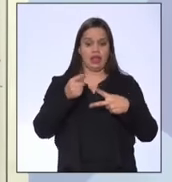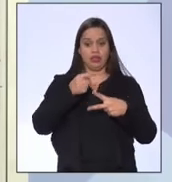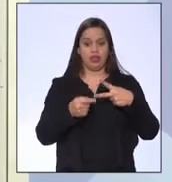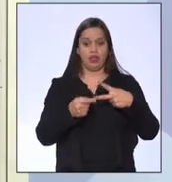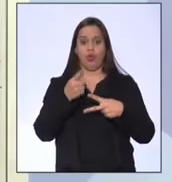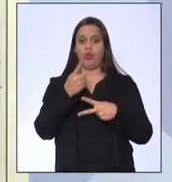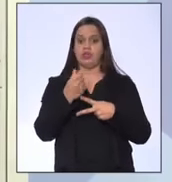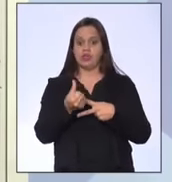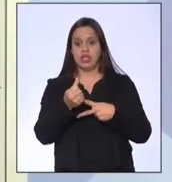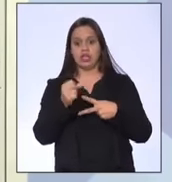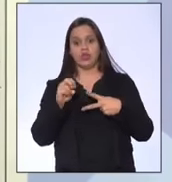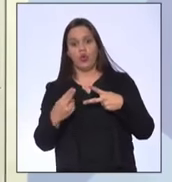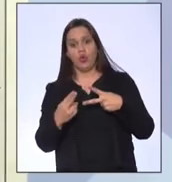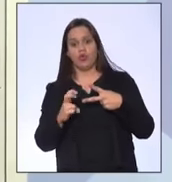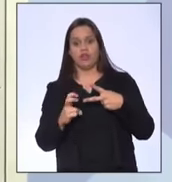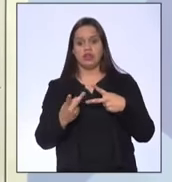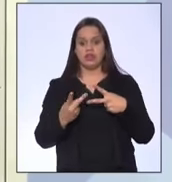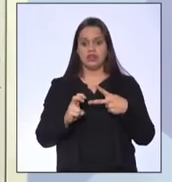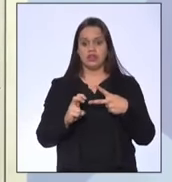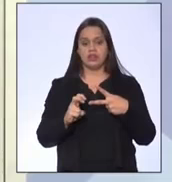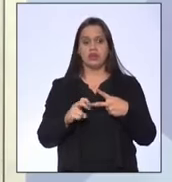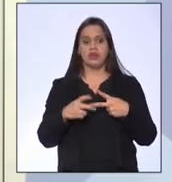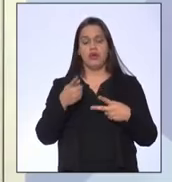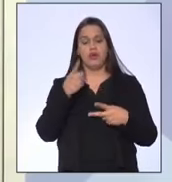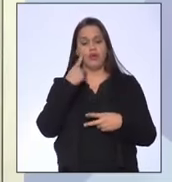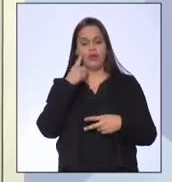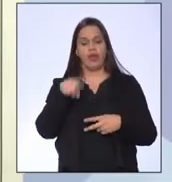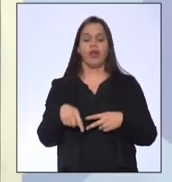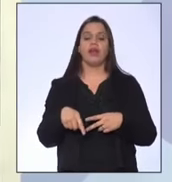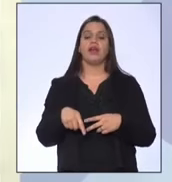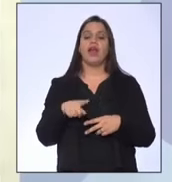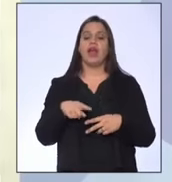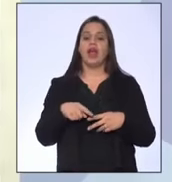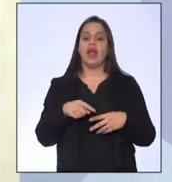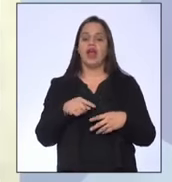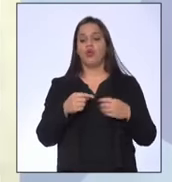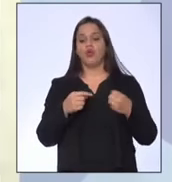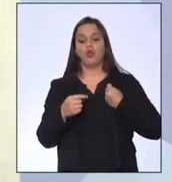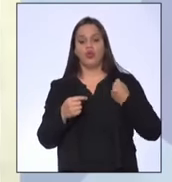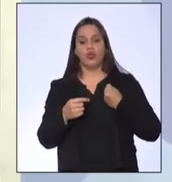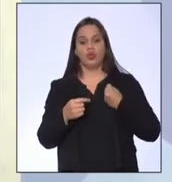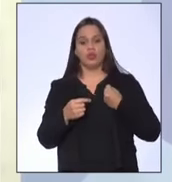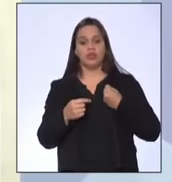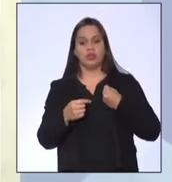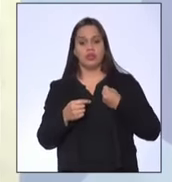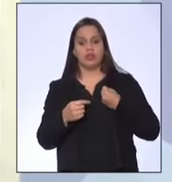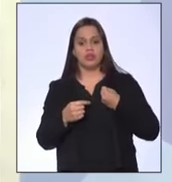de 25. Confere? Bom, então é o número que está entre 4,